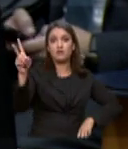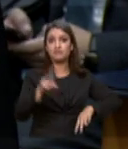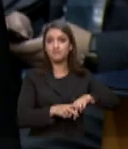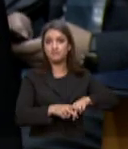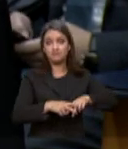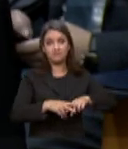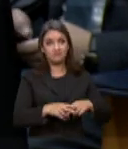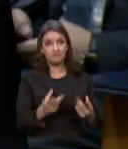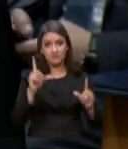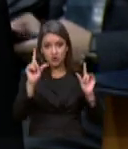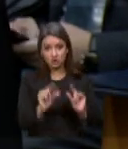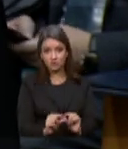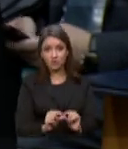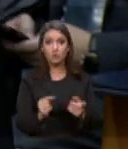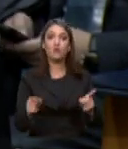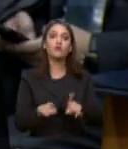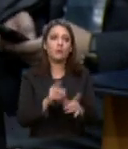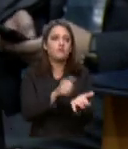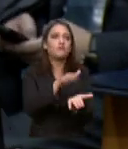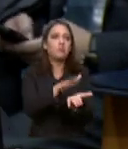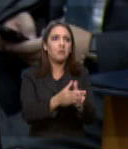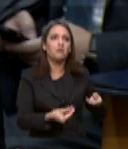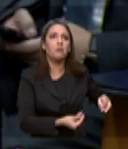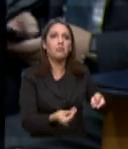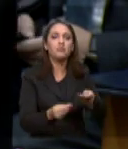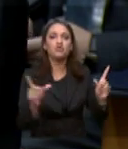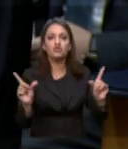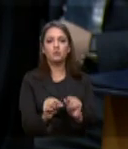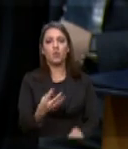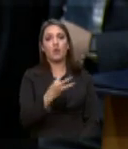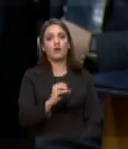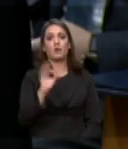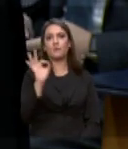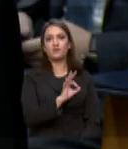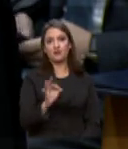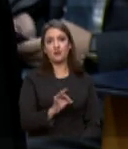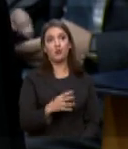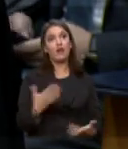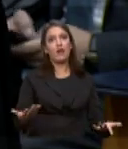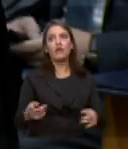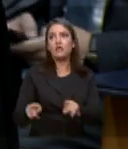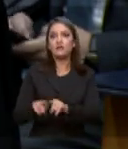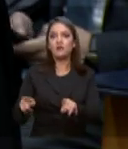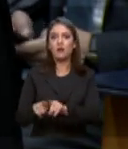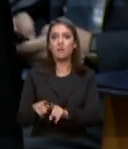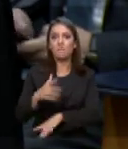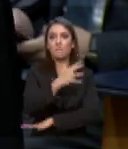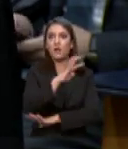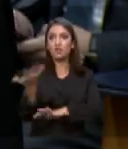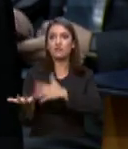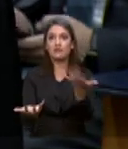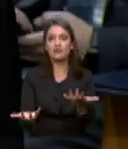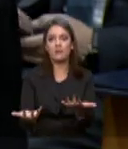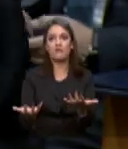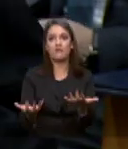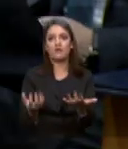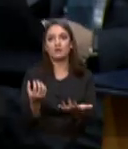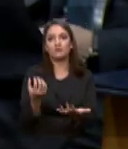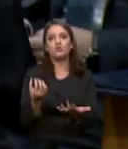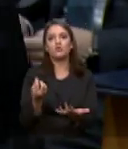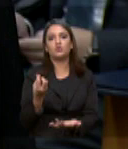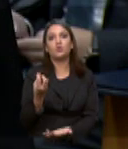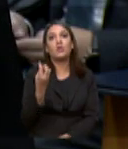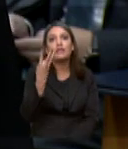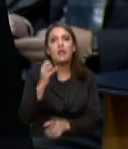2021. E autos de infração, queda de 40%. Enquanto isso, o desmatamento no último triênio subiu 76%. É um